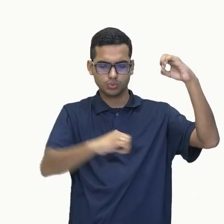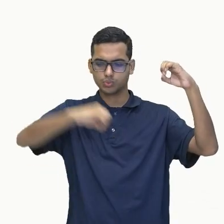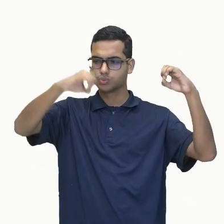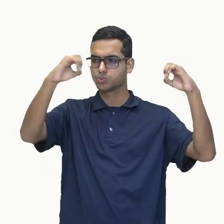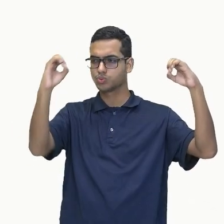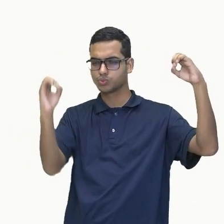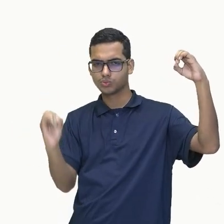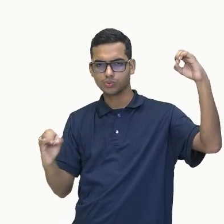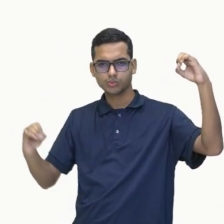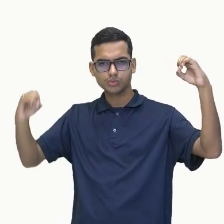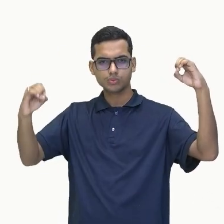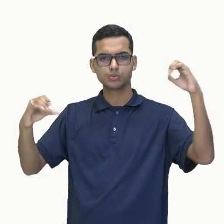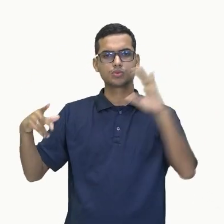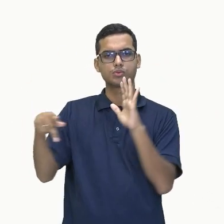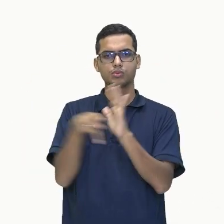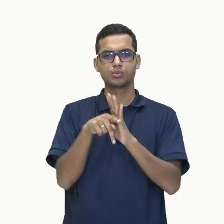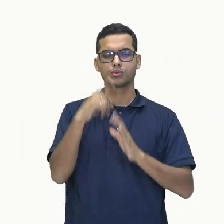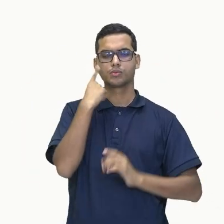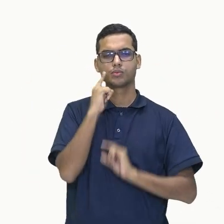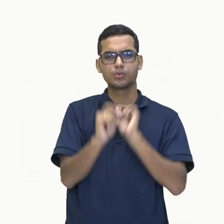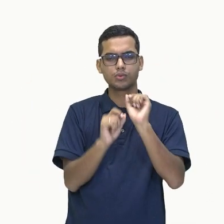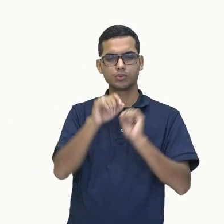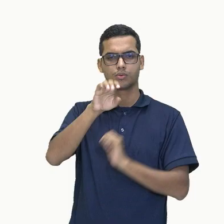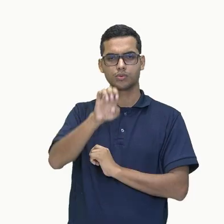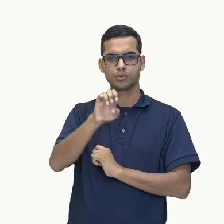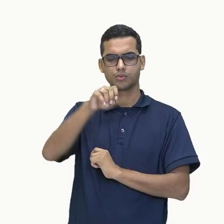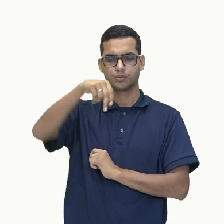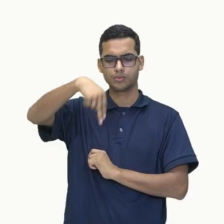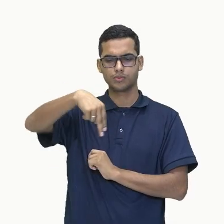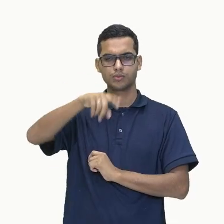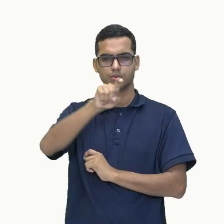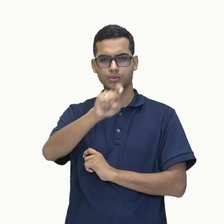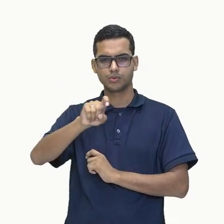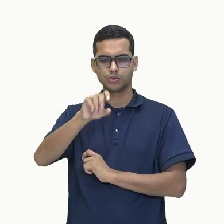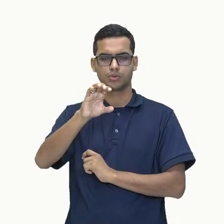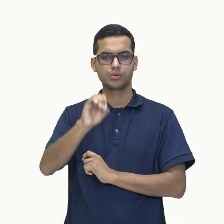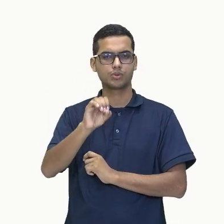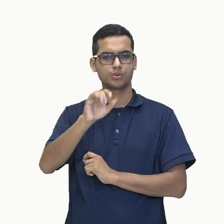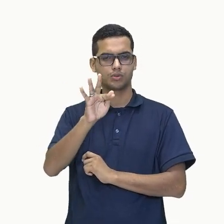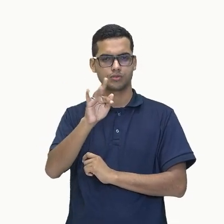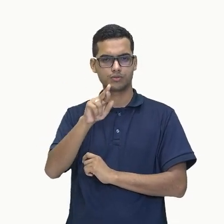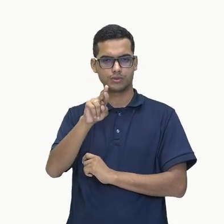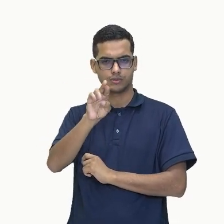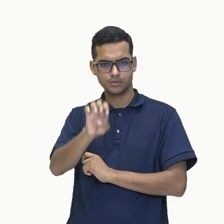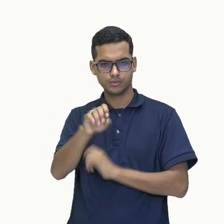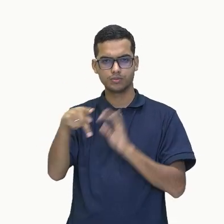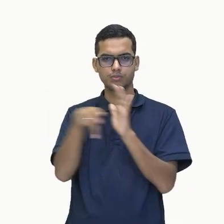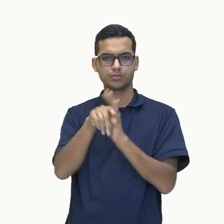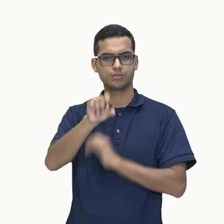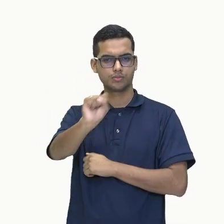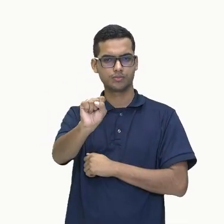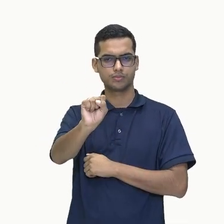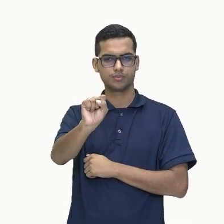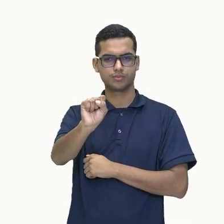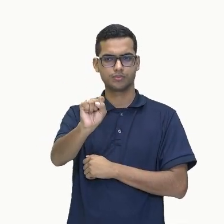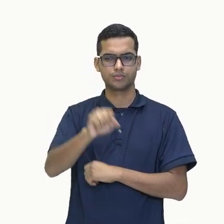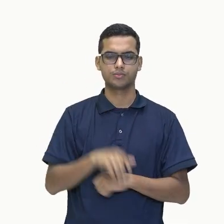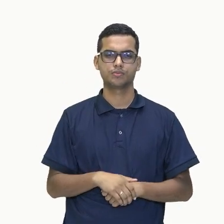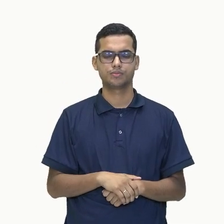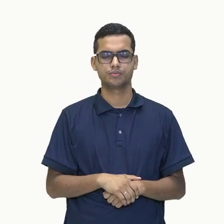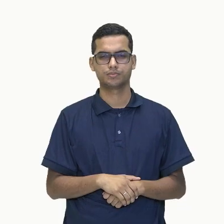gente chama isso pontes de enxofre porque é esse elemento, o S, o enxofre, tá?